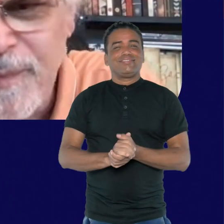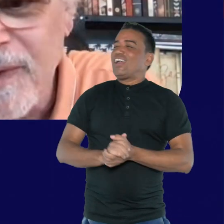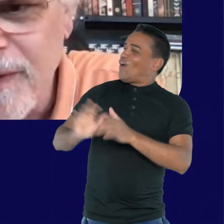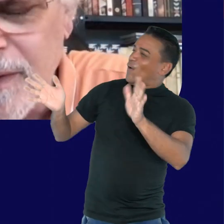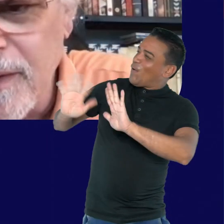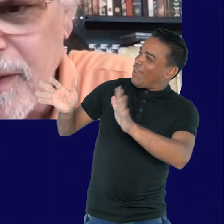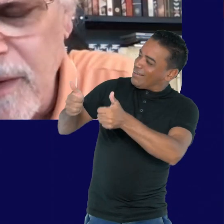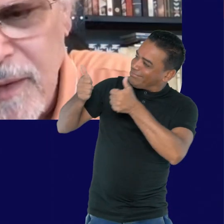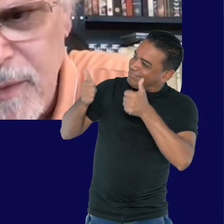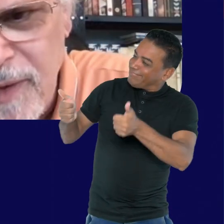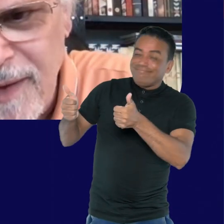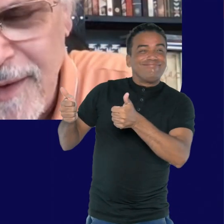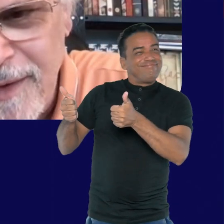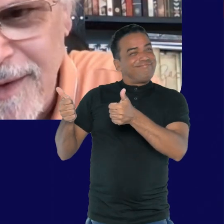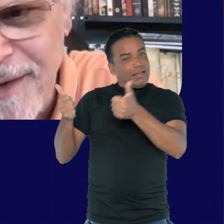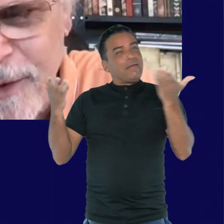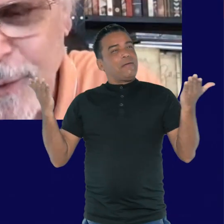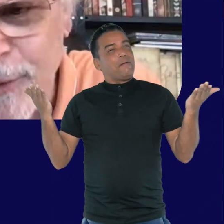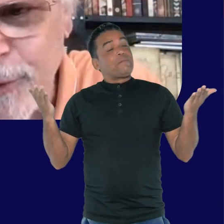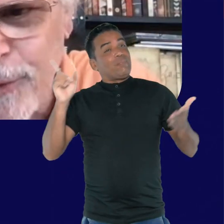Olá,